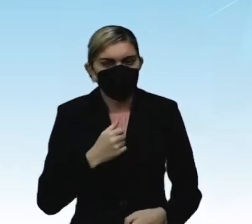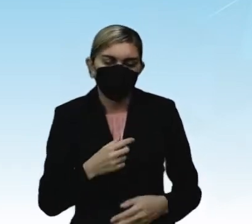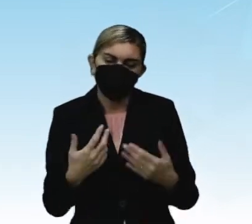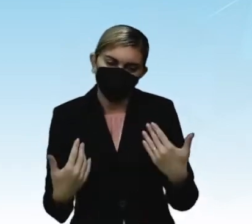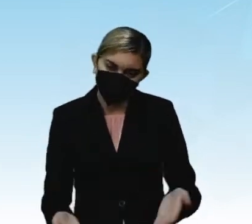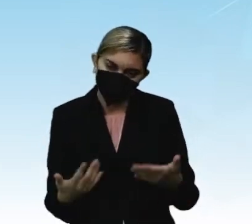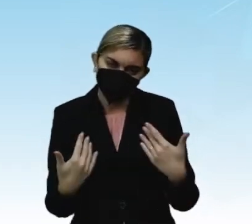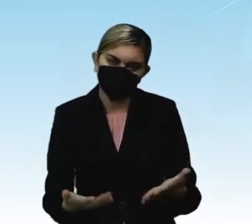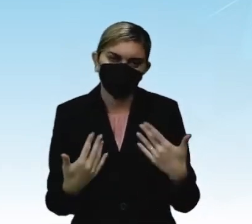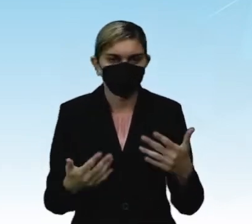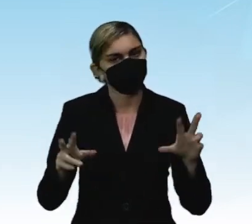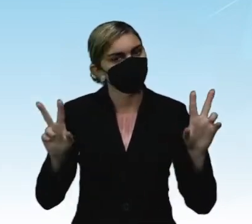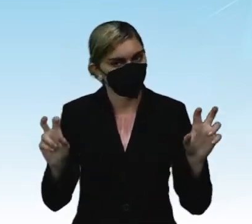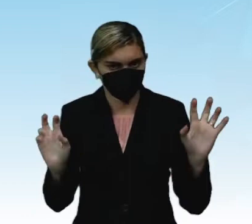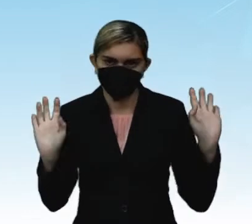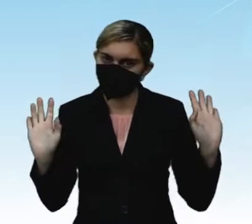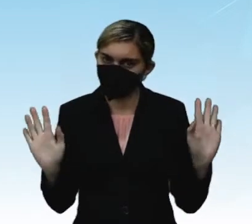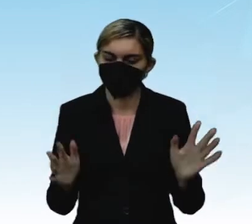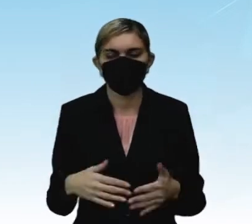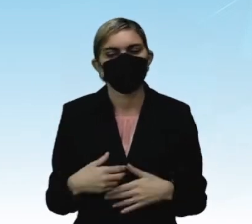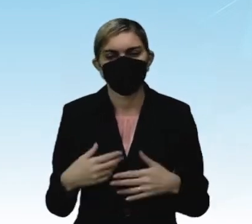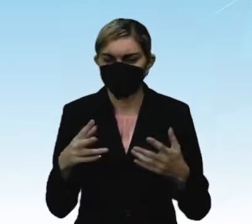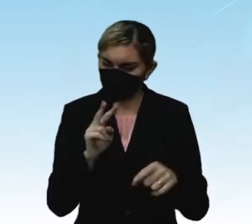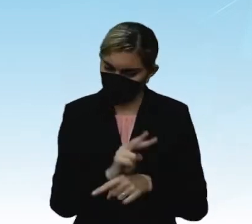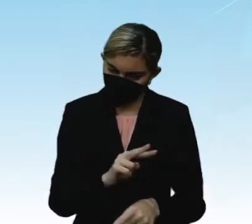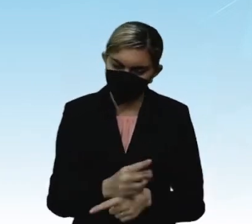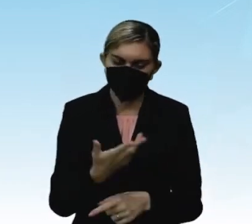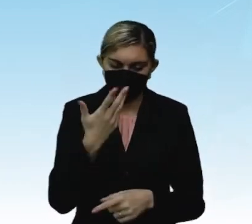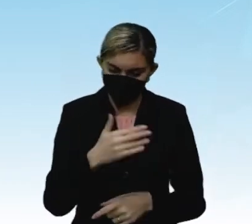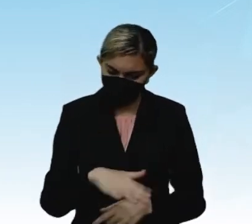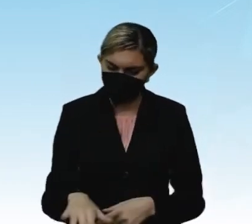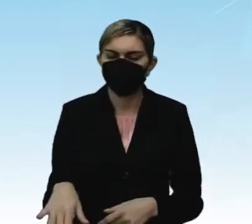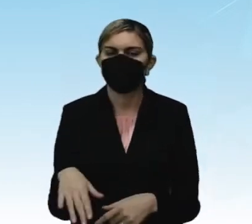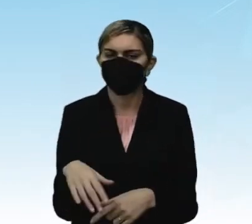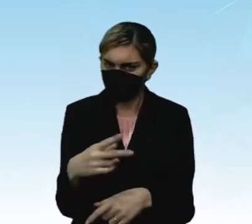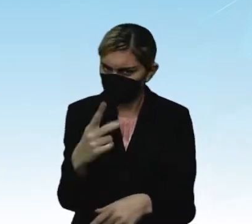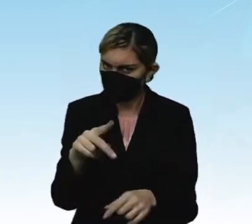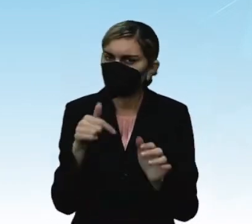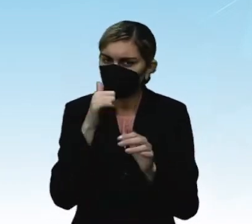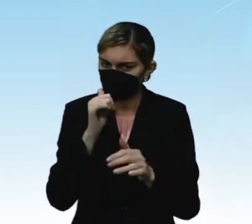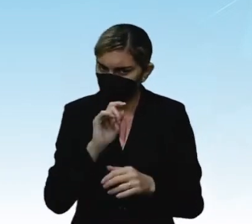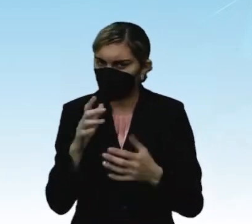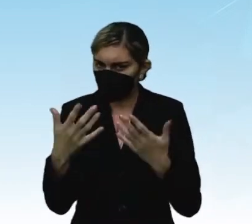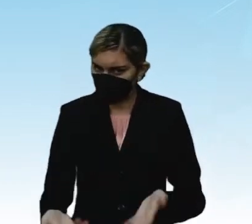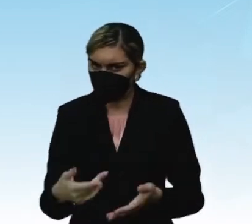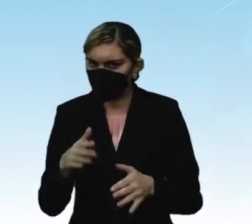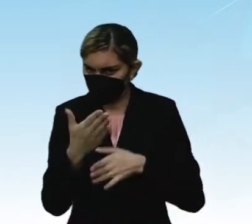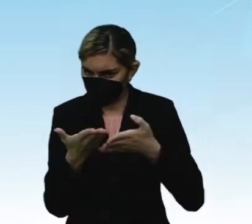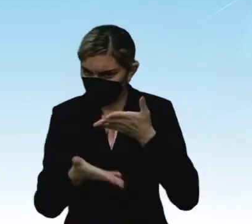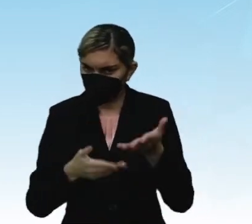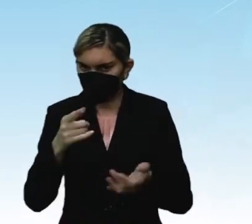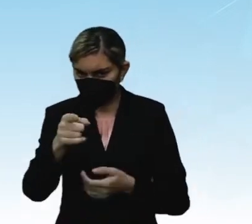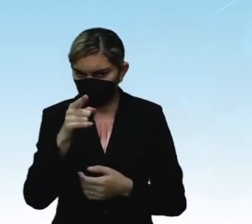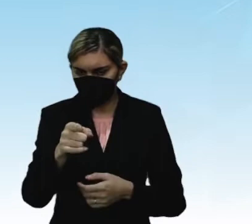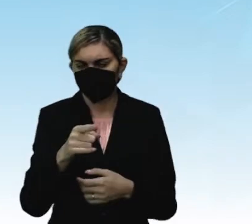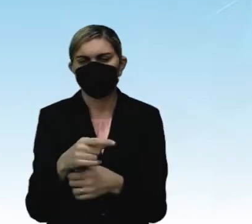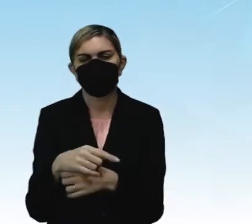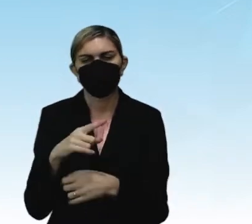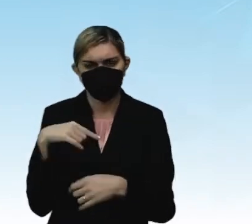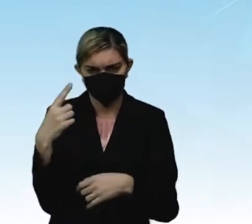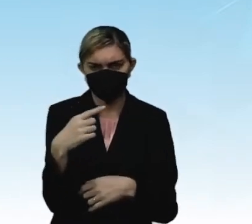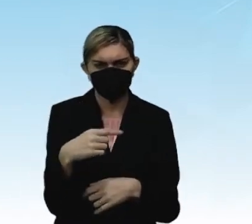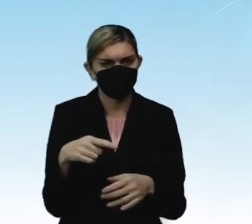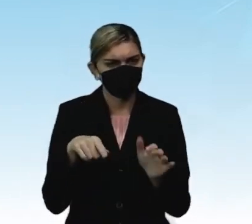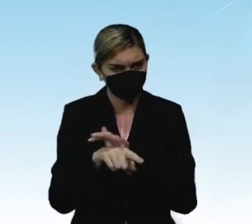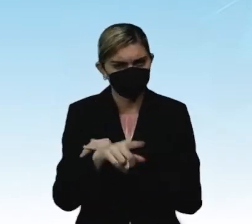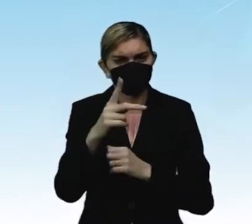mais leves entre aspas, né? Porque cuidar de uma criança, pergunta à tua mãe se é leve cuidar de você no nosso dia a dia. Pergunta à